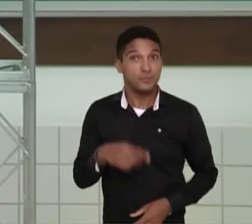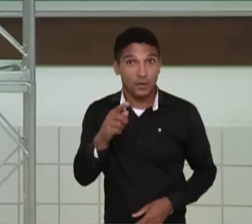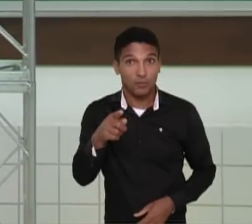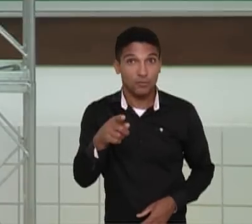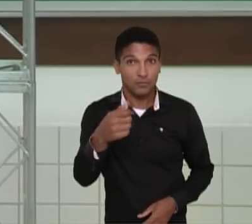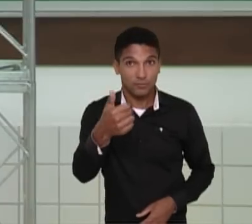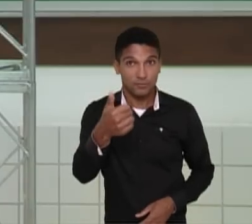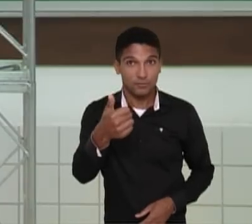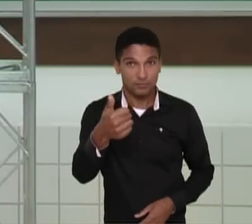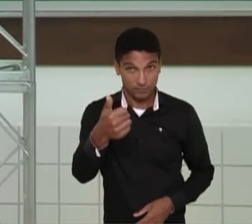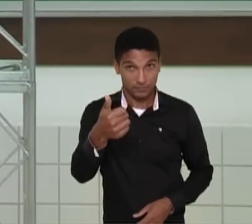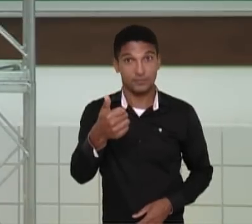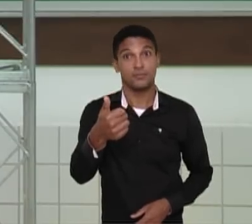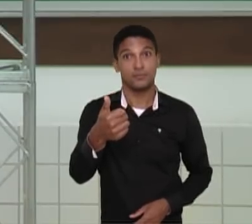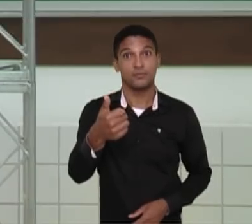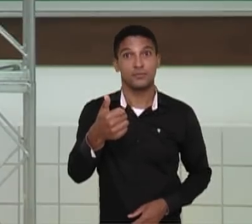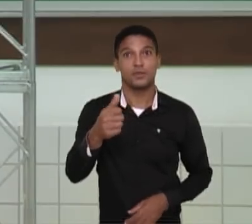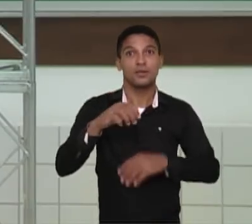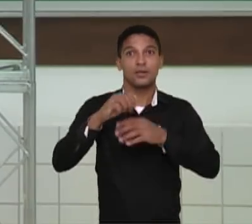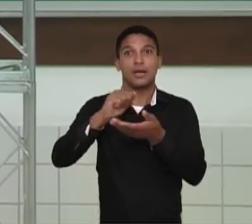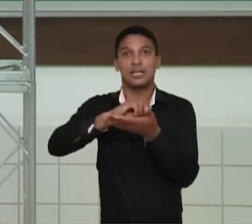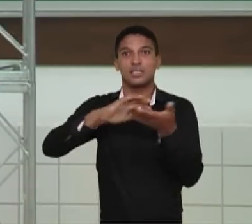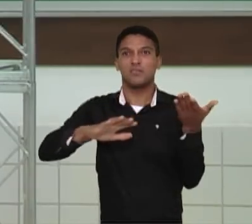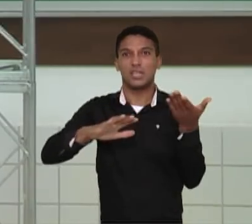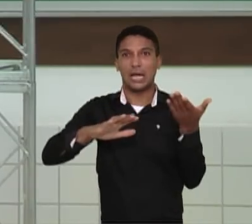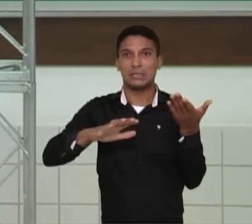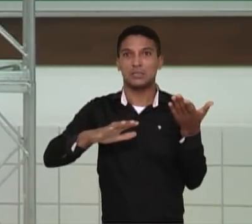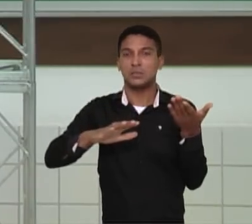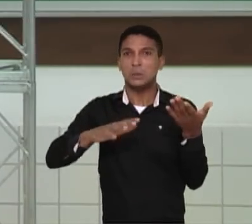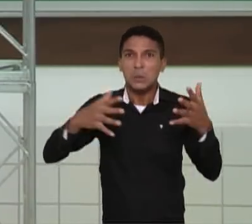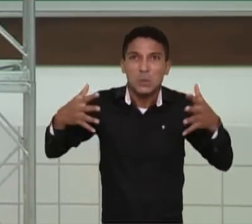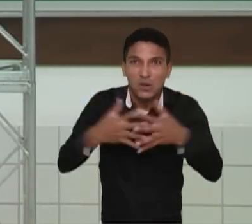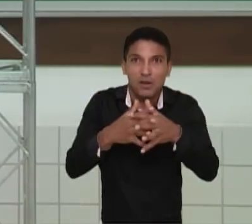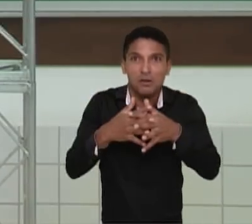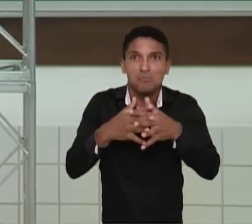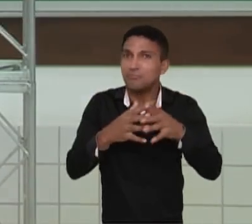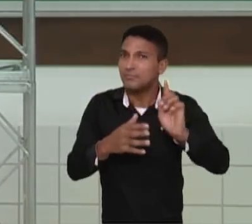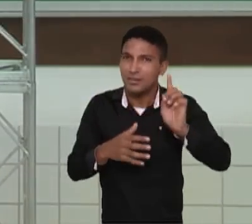aí, pessoal, um exercício bem tranquilo, não nada complicado, né?